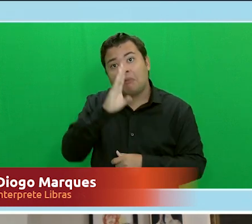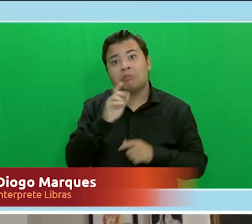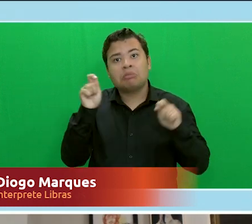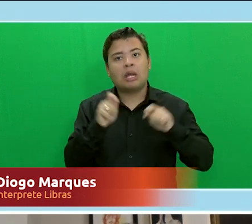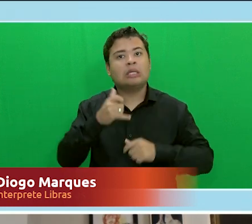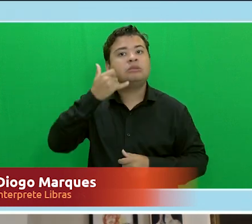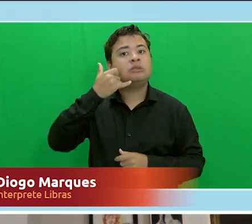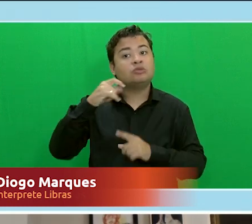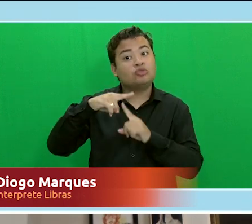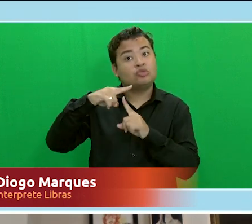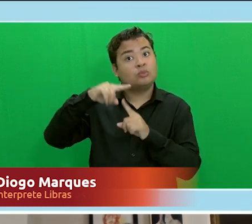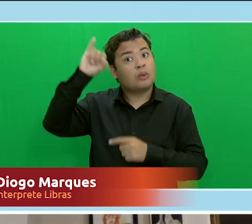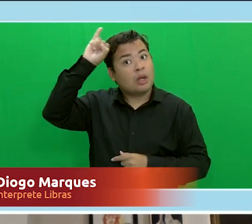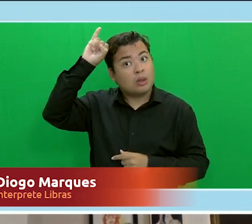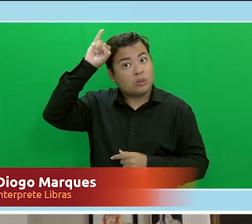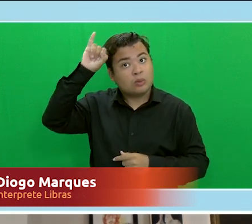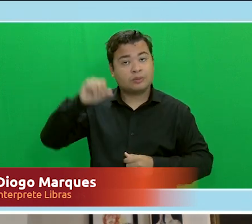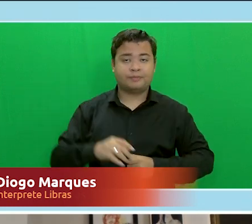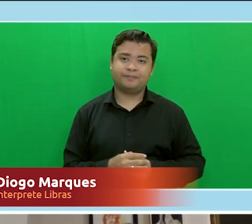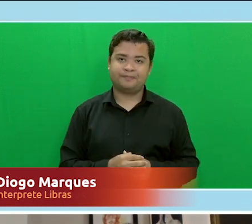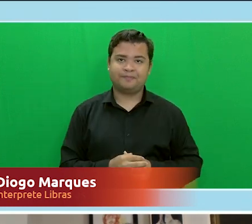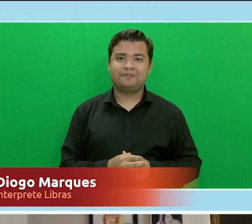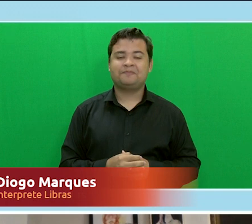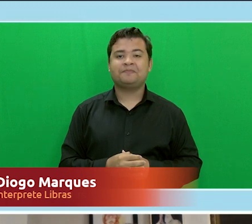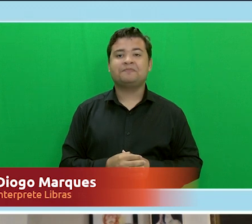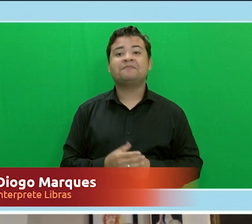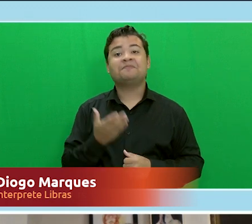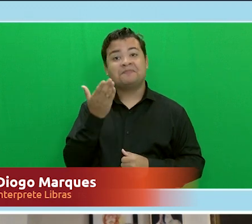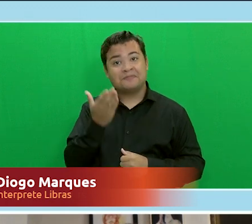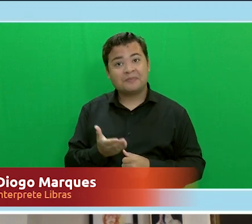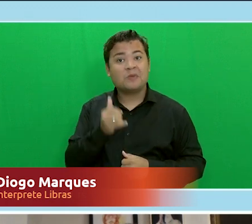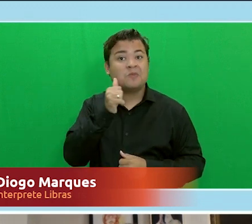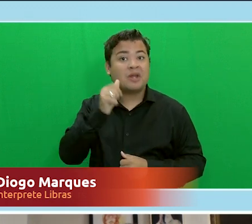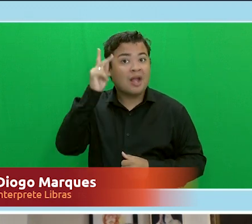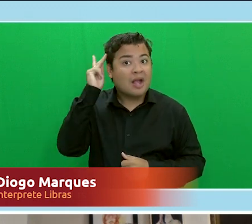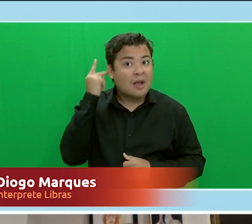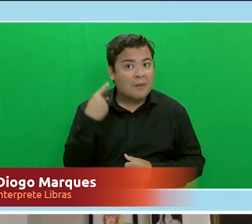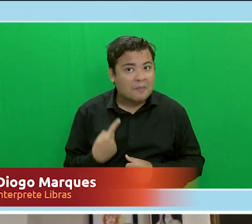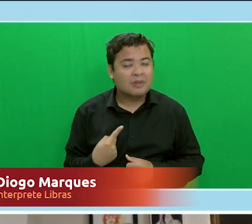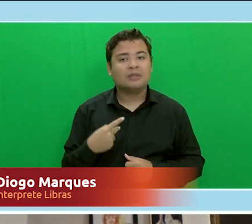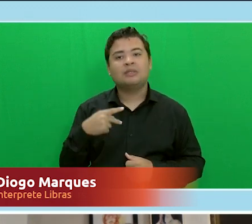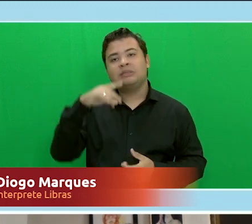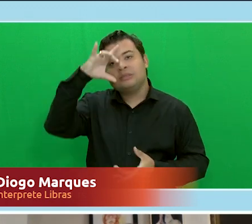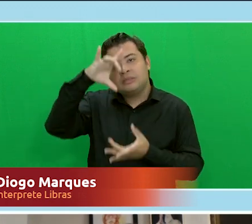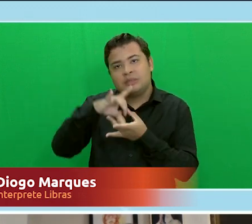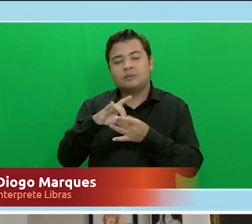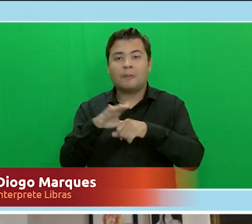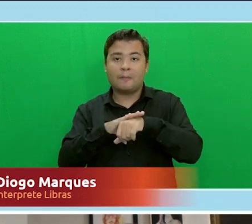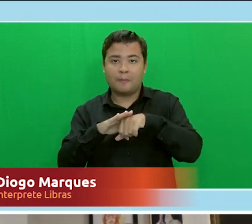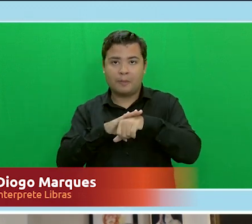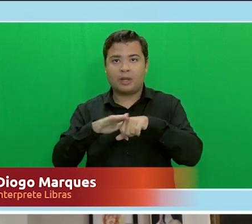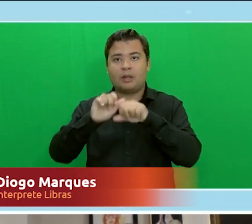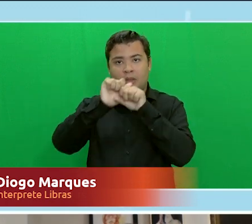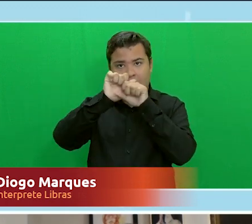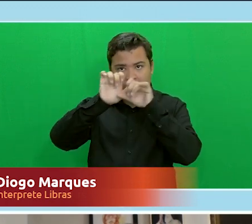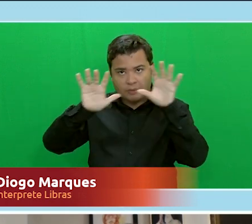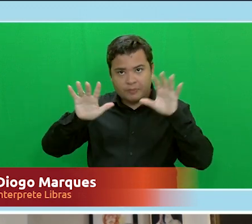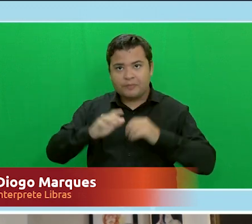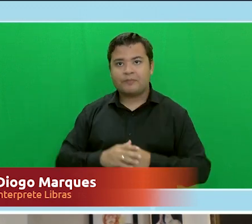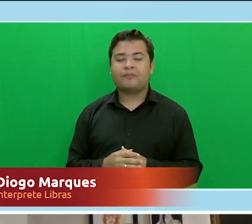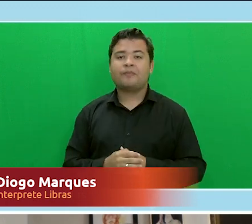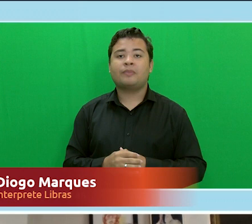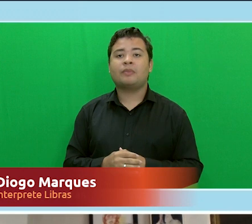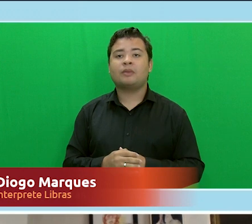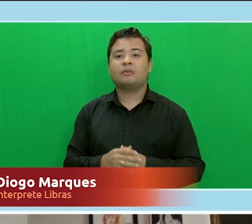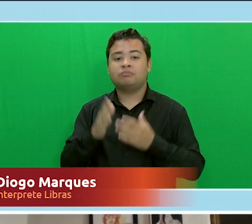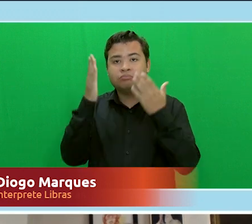você baixa gratuitamente em celulares com modelo Android. Eu sou a Camila Maia, uma mulher cis, de pele clara,